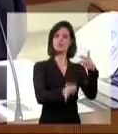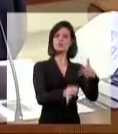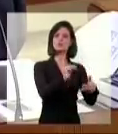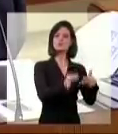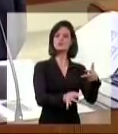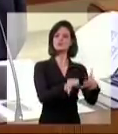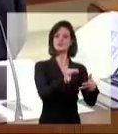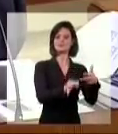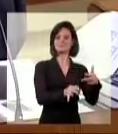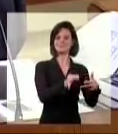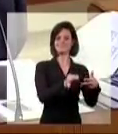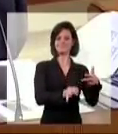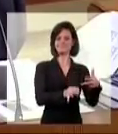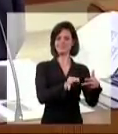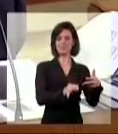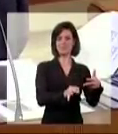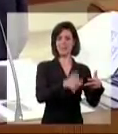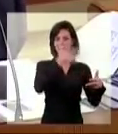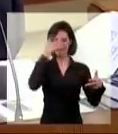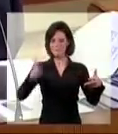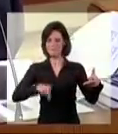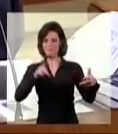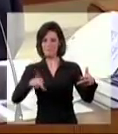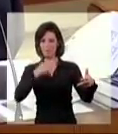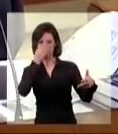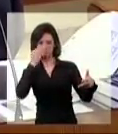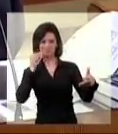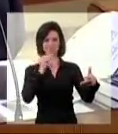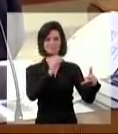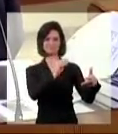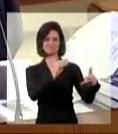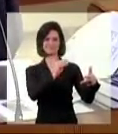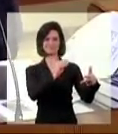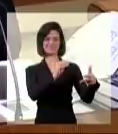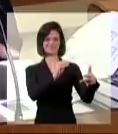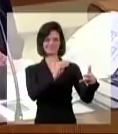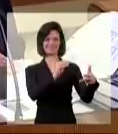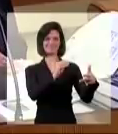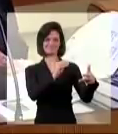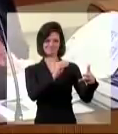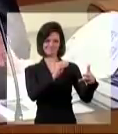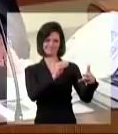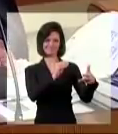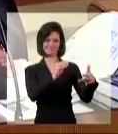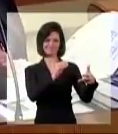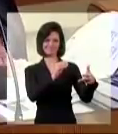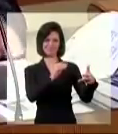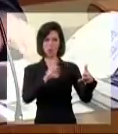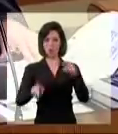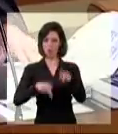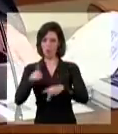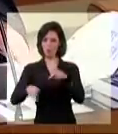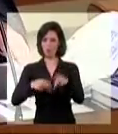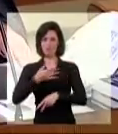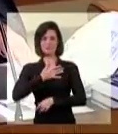insatisfação perante os destinatários das nossas decisões. Por outro lado,